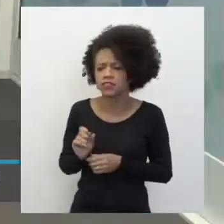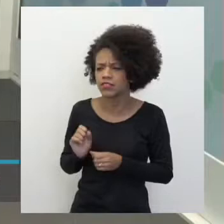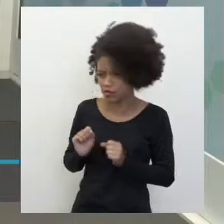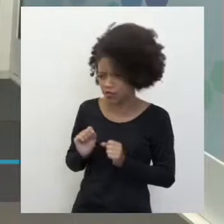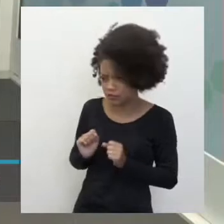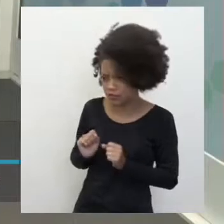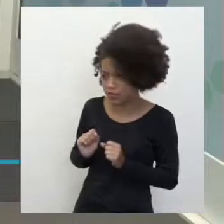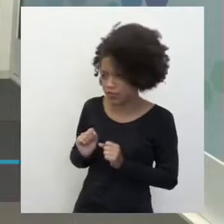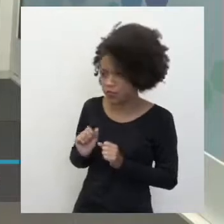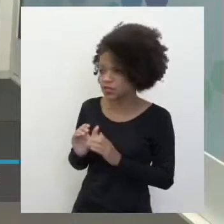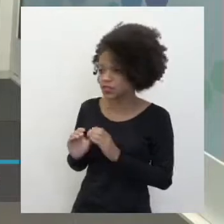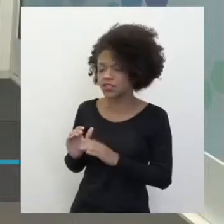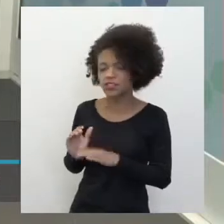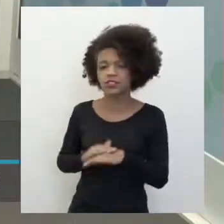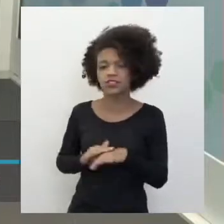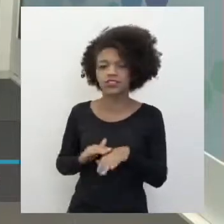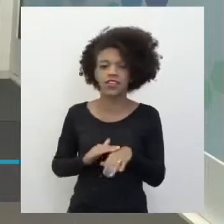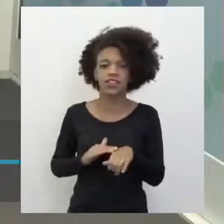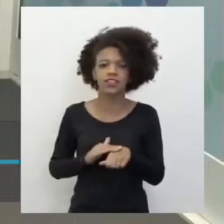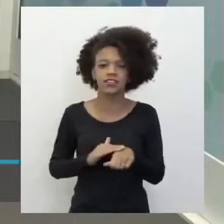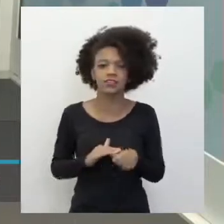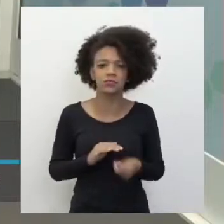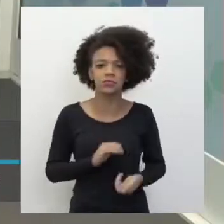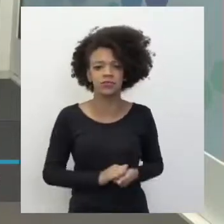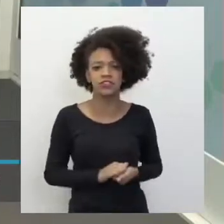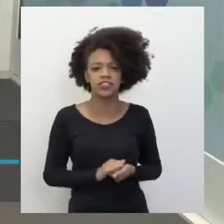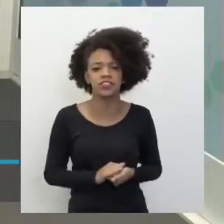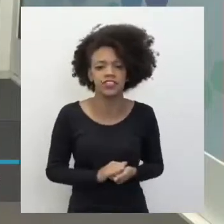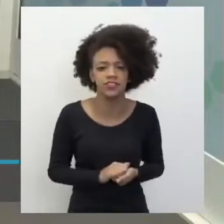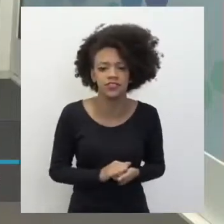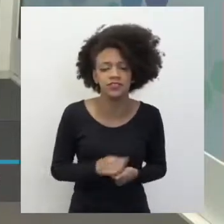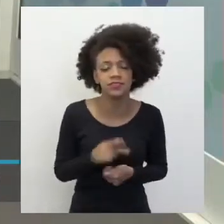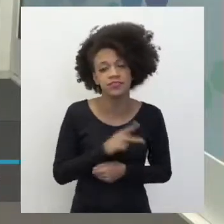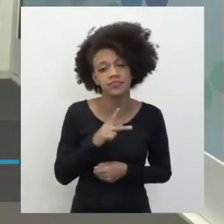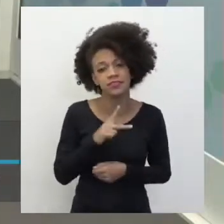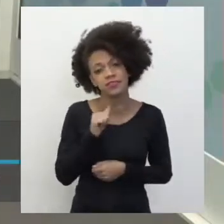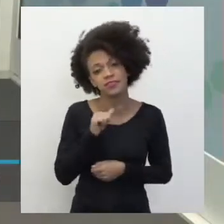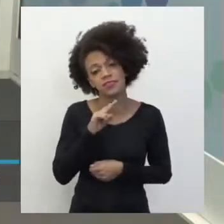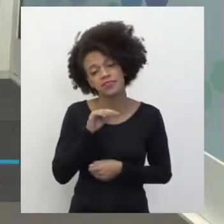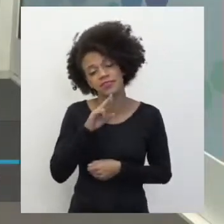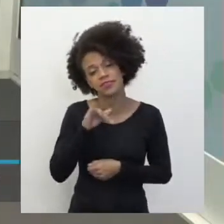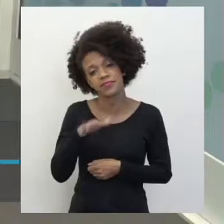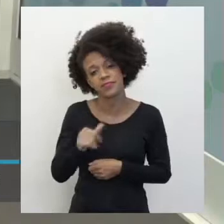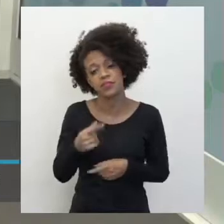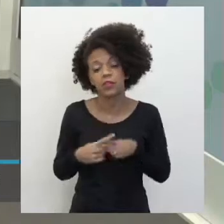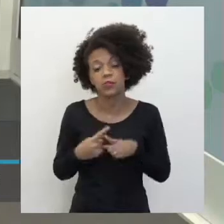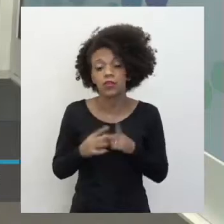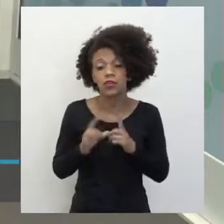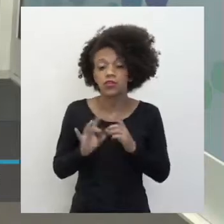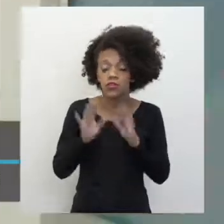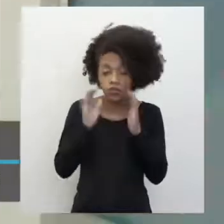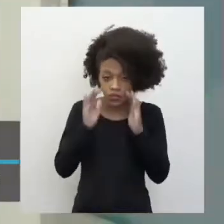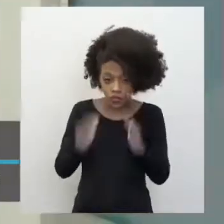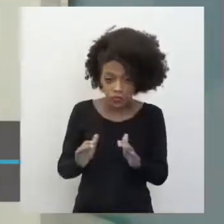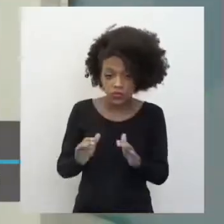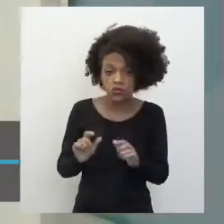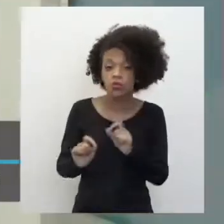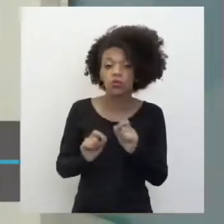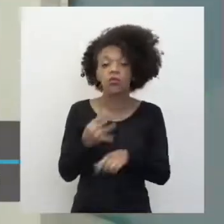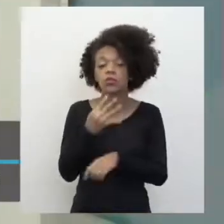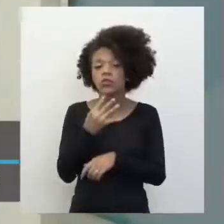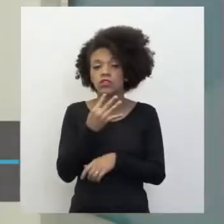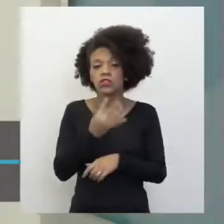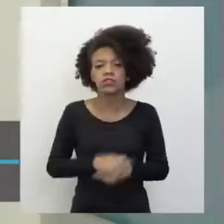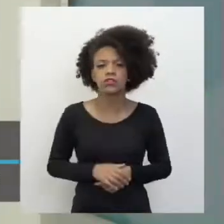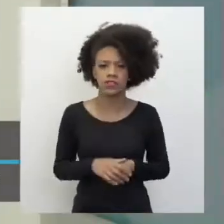pode completar. Tava esperando subir. A Pro Patrícia colocou, porque só respeitamos o que conhecemos. É exatamente por